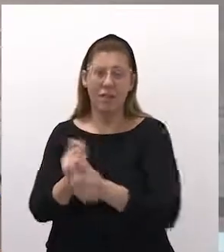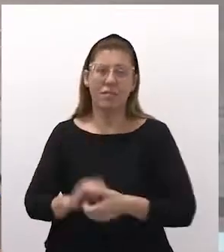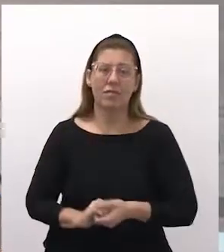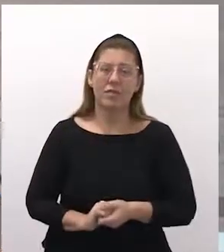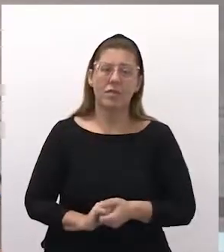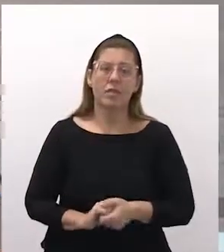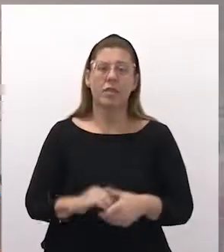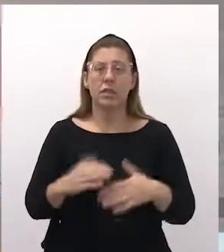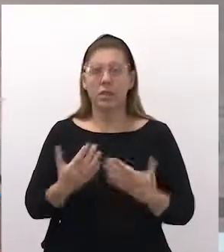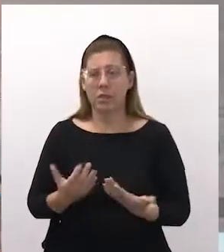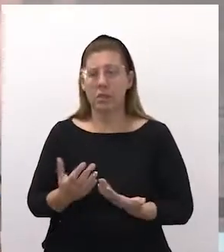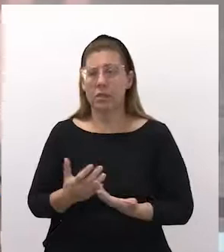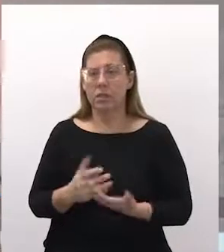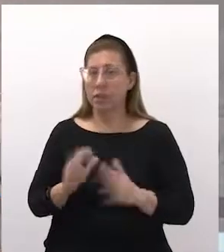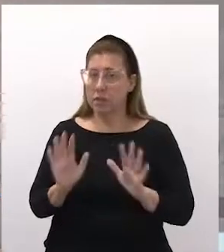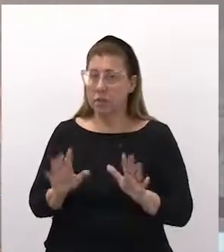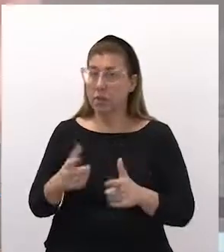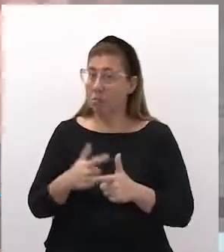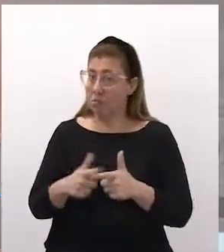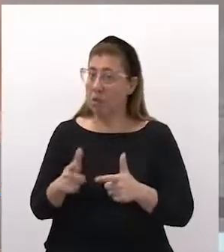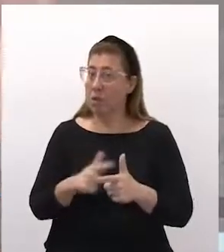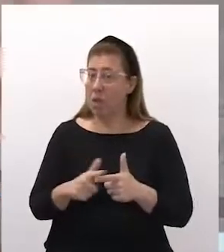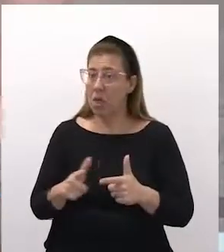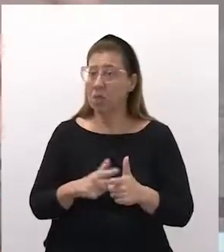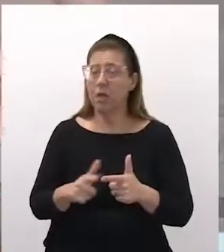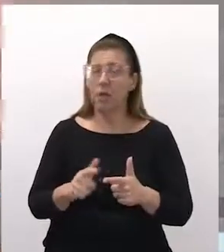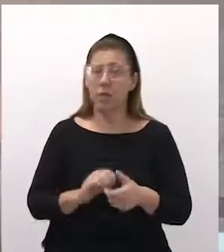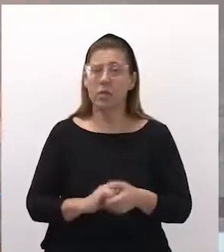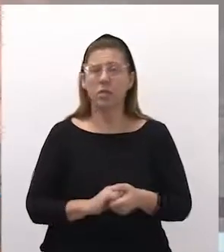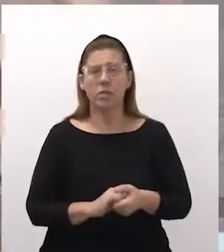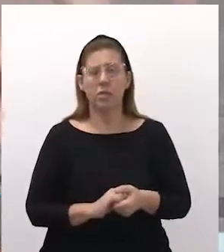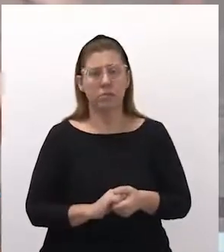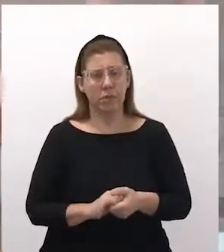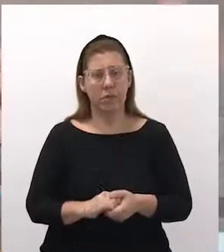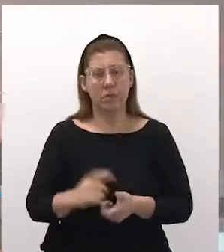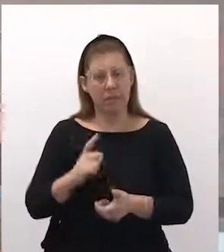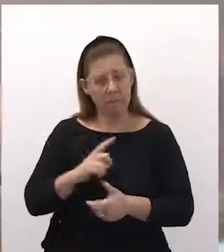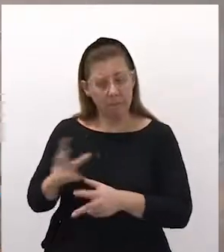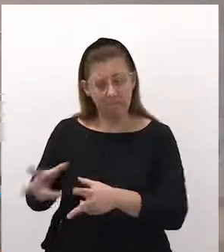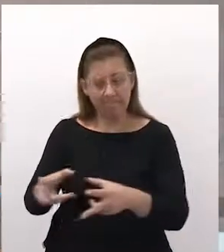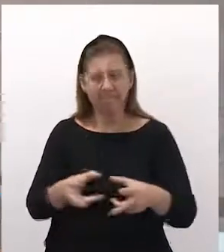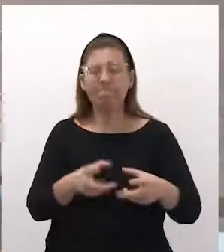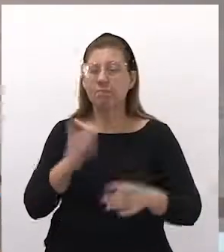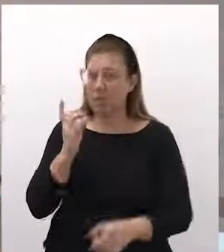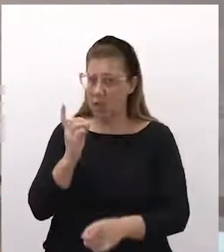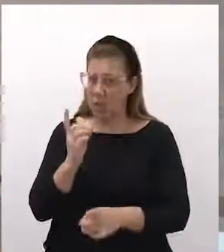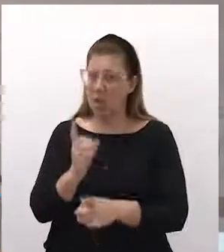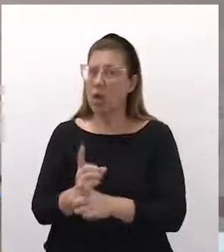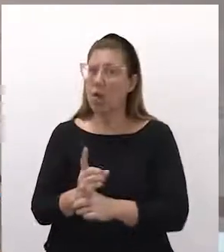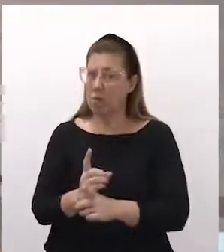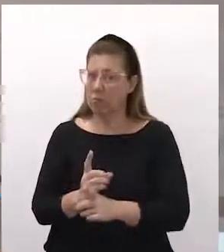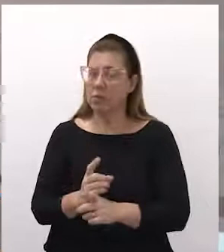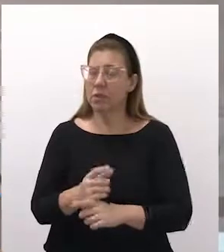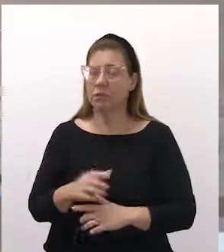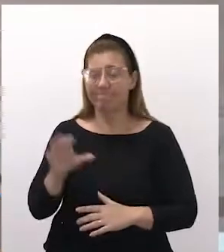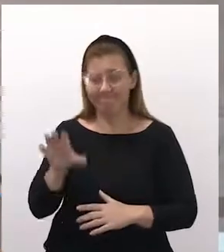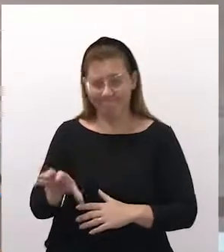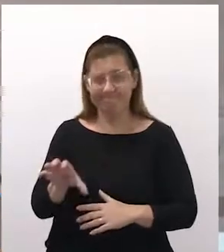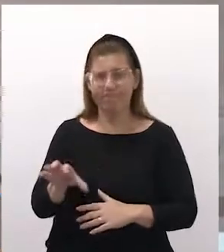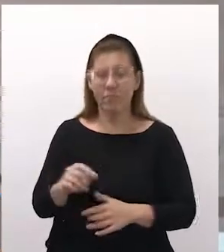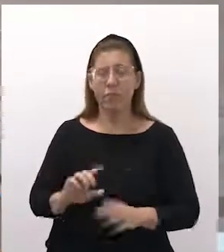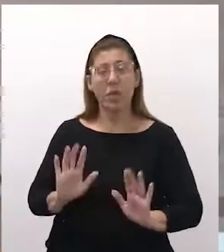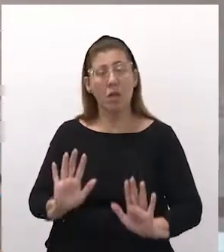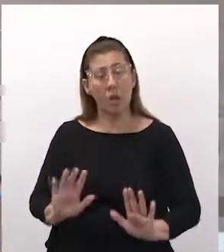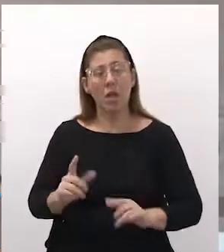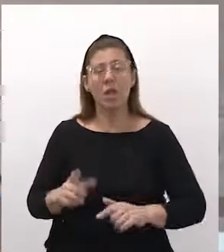E nas pequenas, esse é um dos problemas, então, nos grandes latifúndios a gente muitas vezes se depara com esse tipo de situação, mas